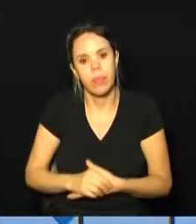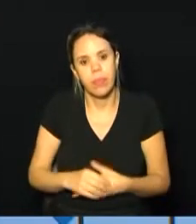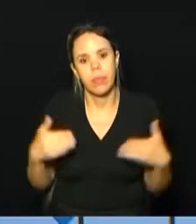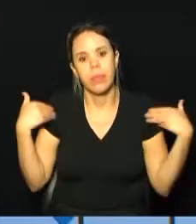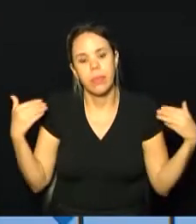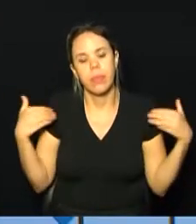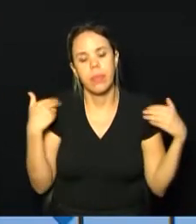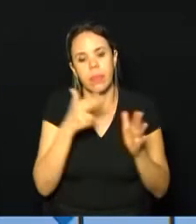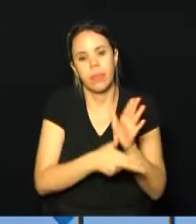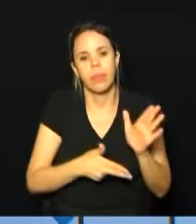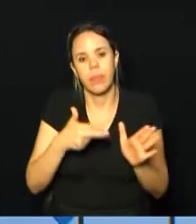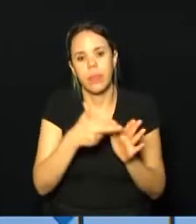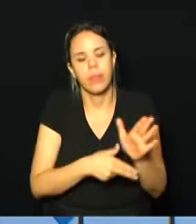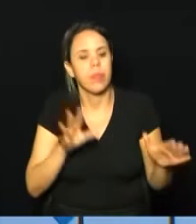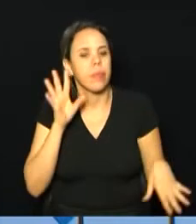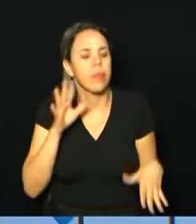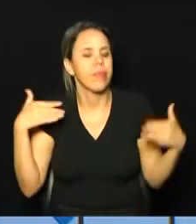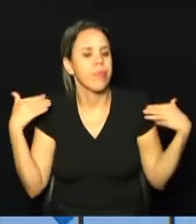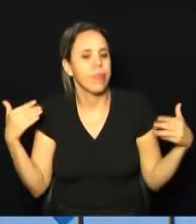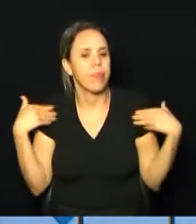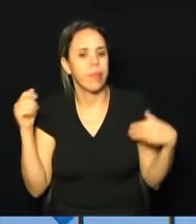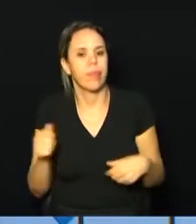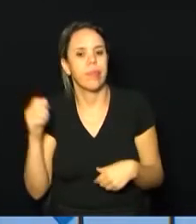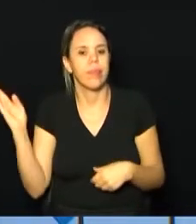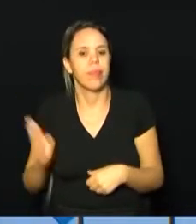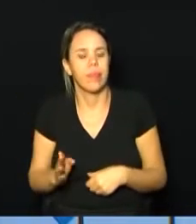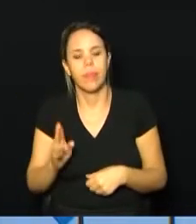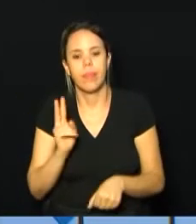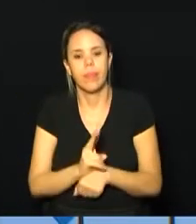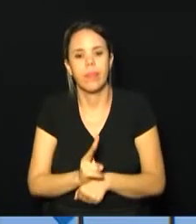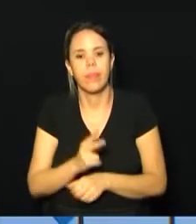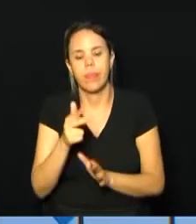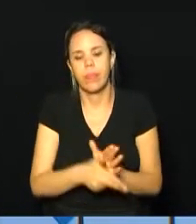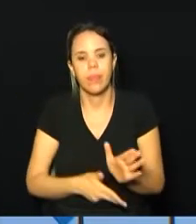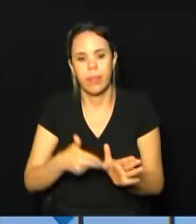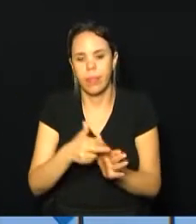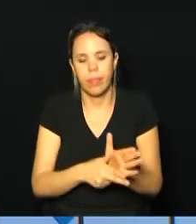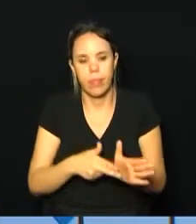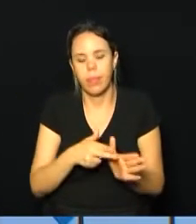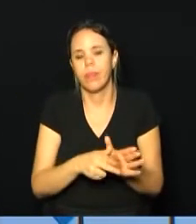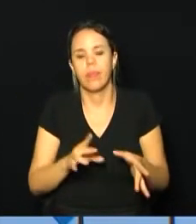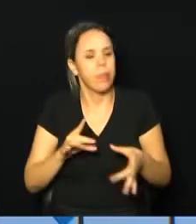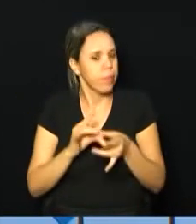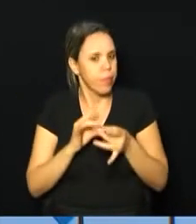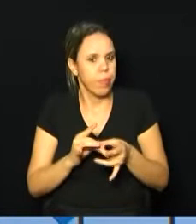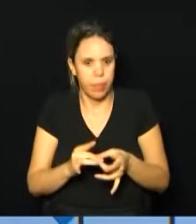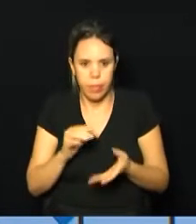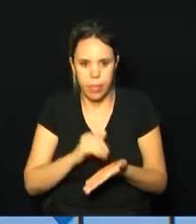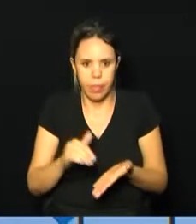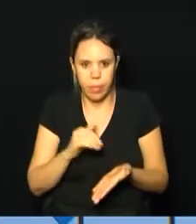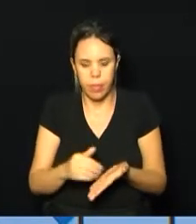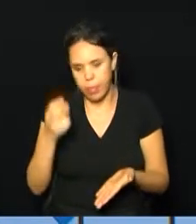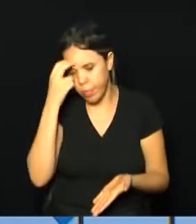da Maria Fumaça, uma Associação Brasileira de Preservação Ferroviária faz em parceria com a Secretaria